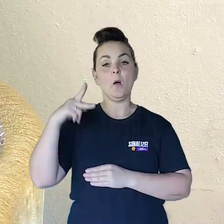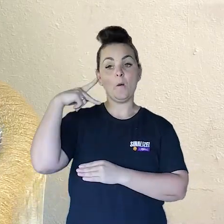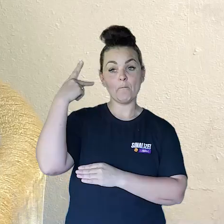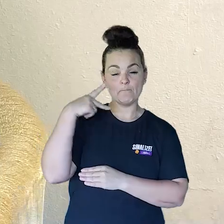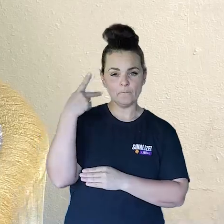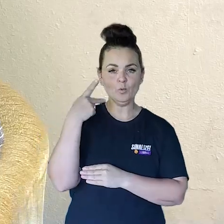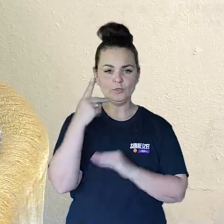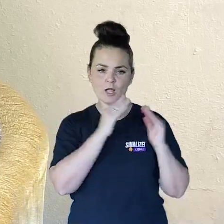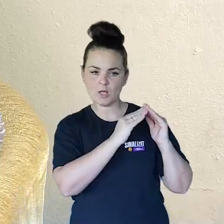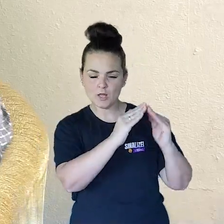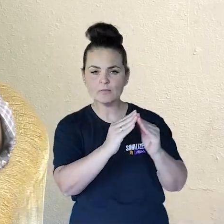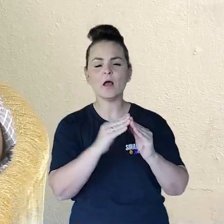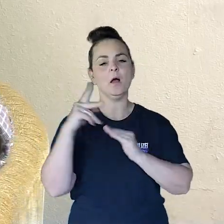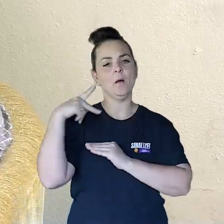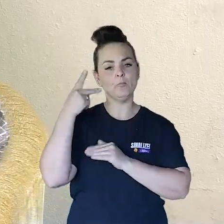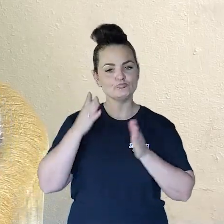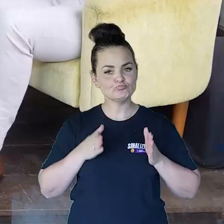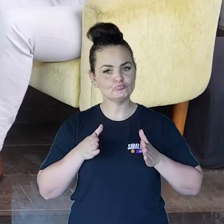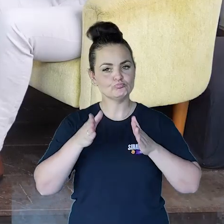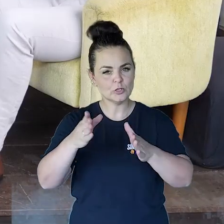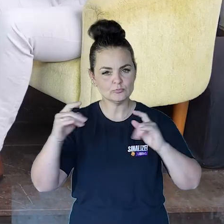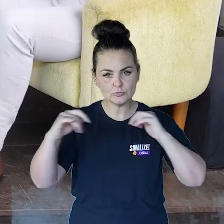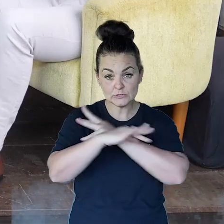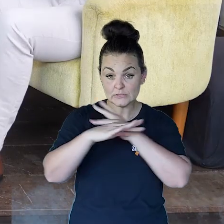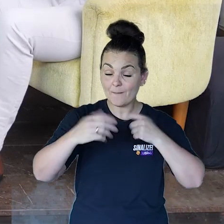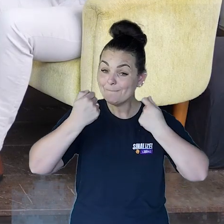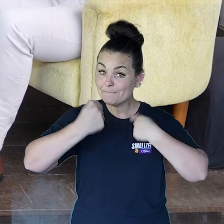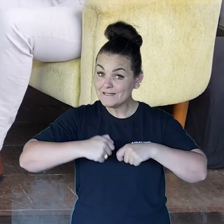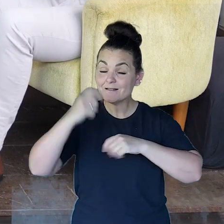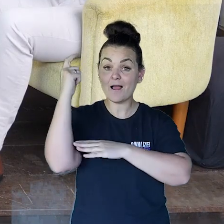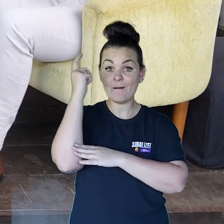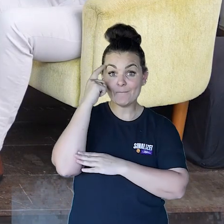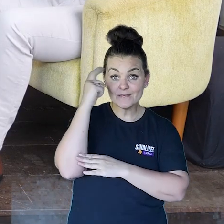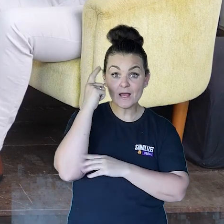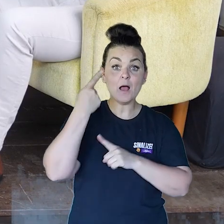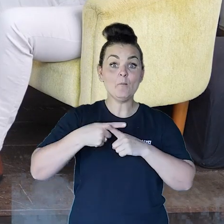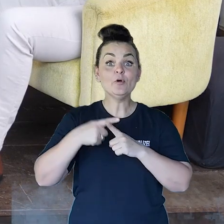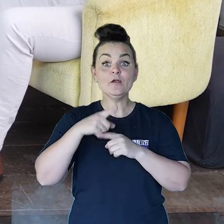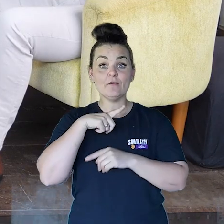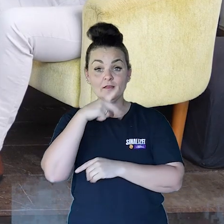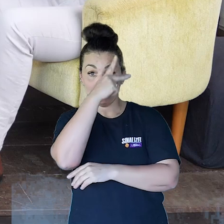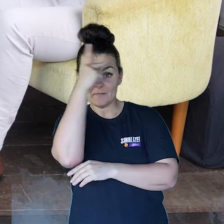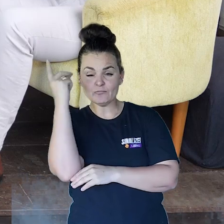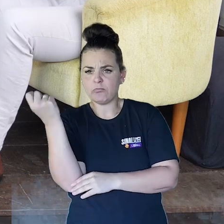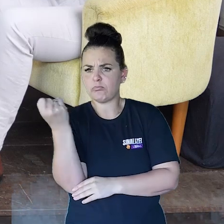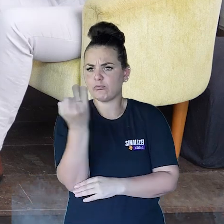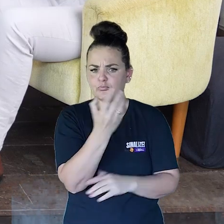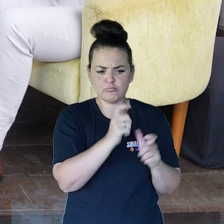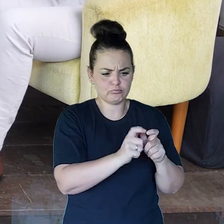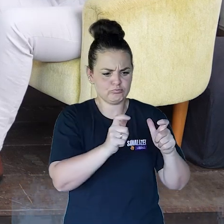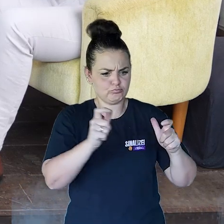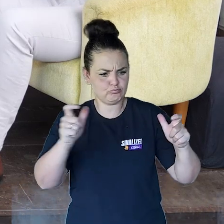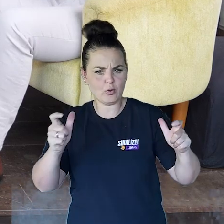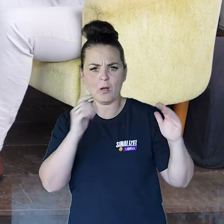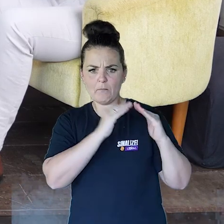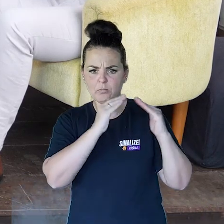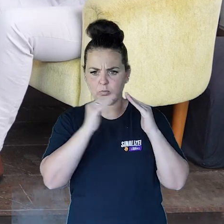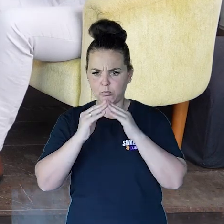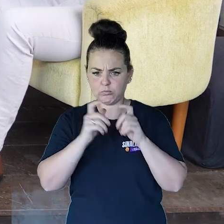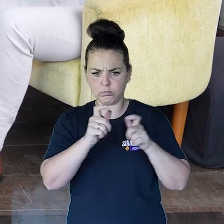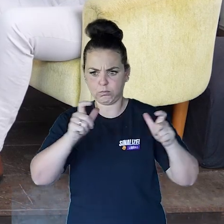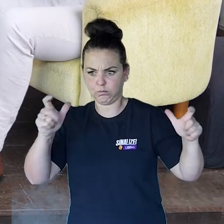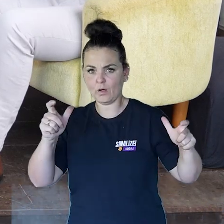outras esferas da área urbanística, nós vamos ter uma cidade com crescimento desordenado e